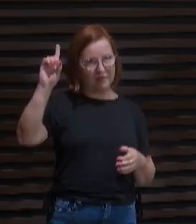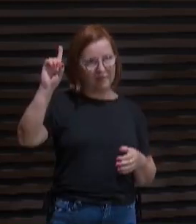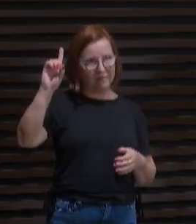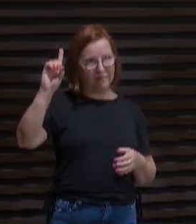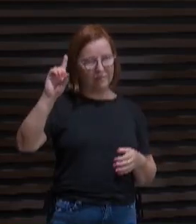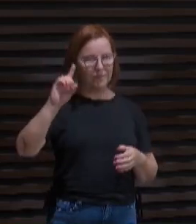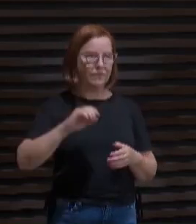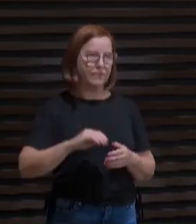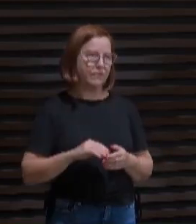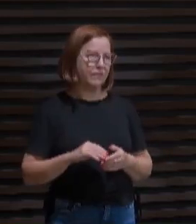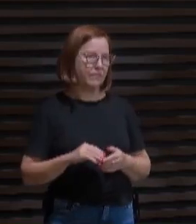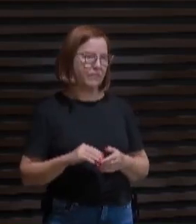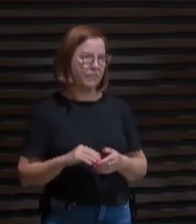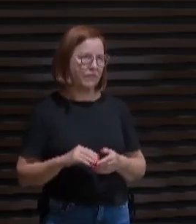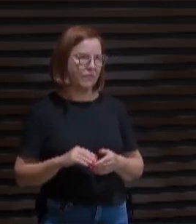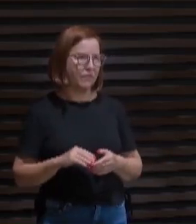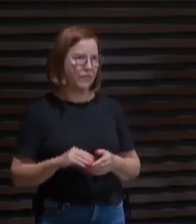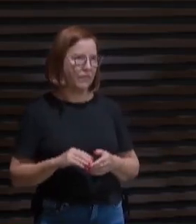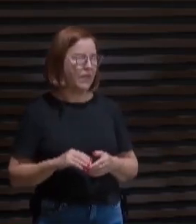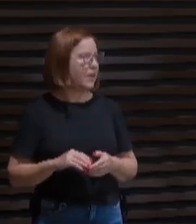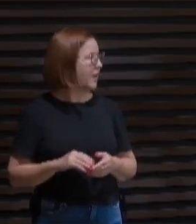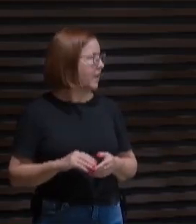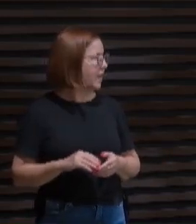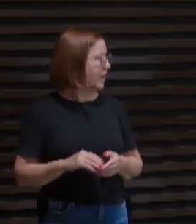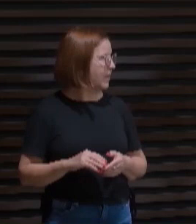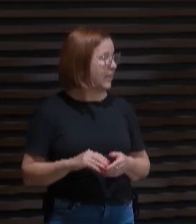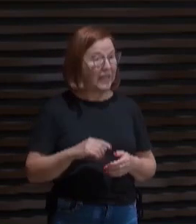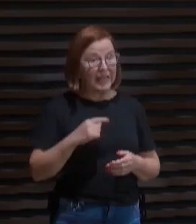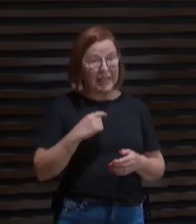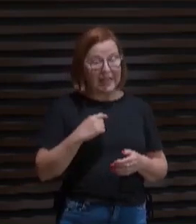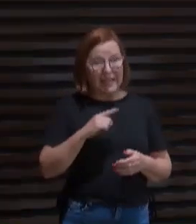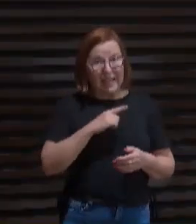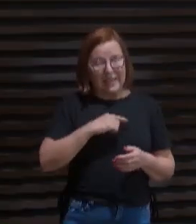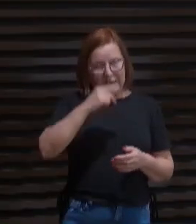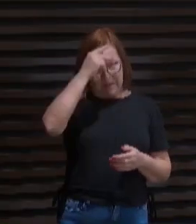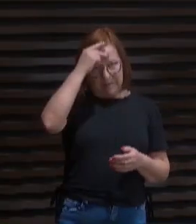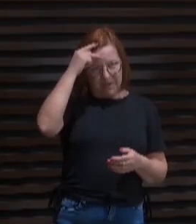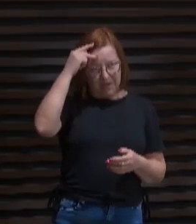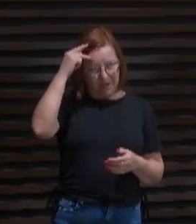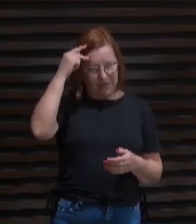não comer nada, e o tempo que eu ia gastar comendo, e tem gente que gasta um tempo comendo da bexiga, né?